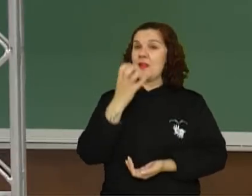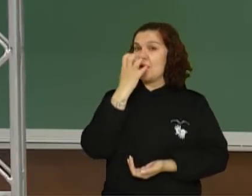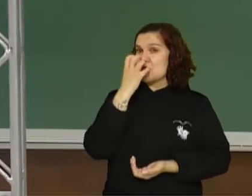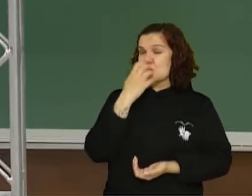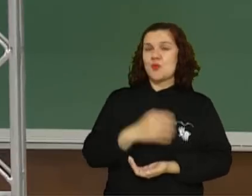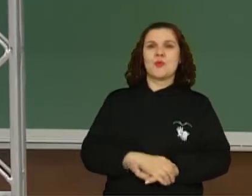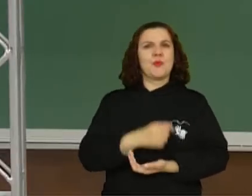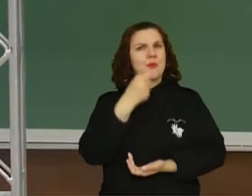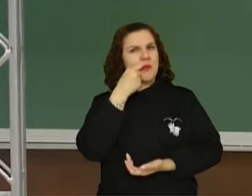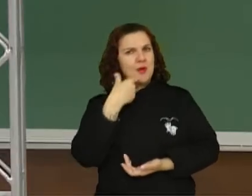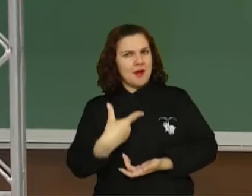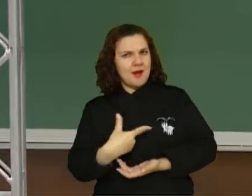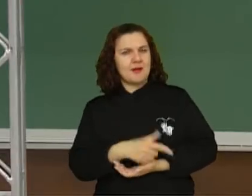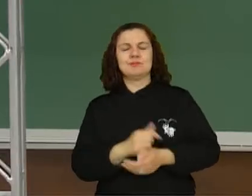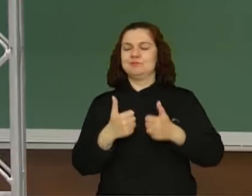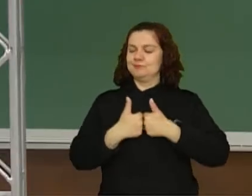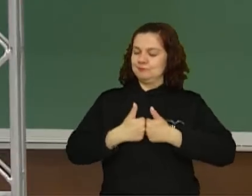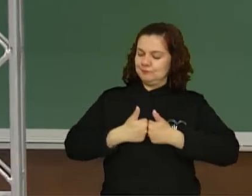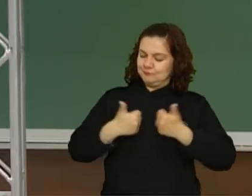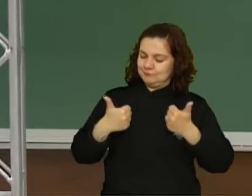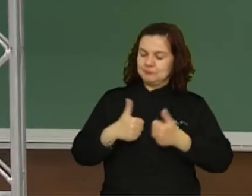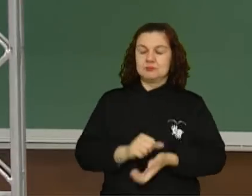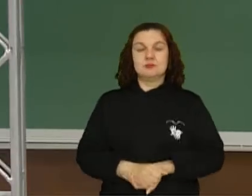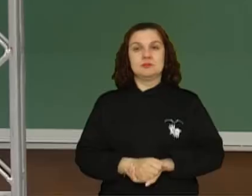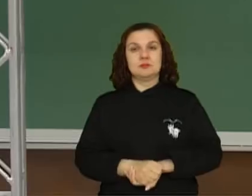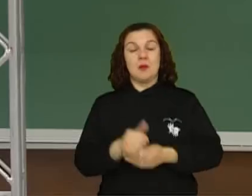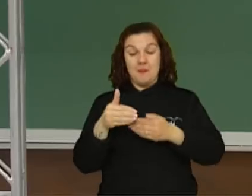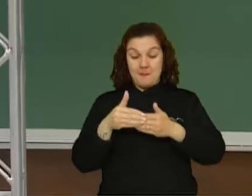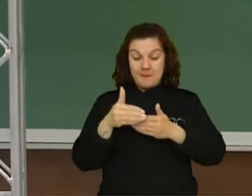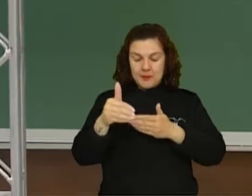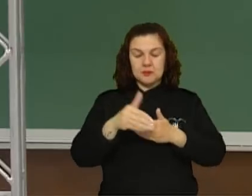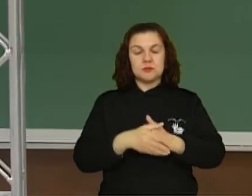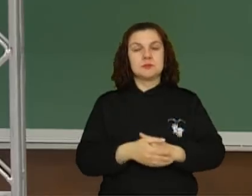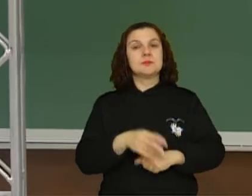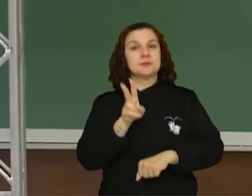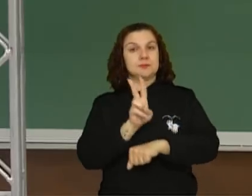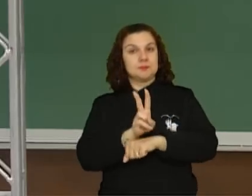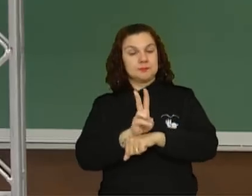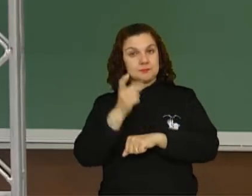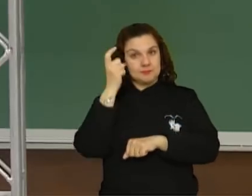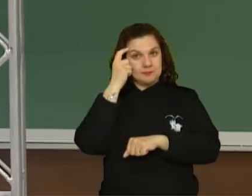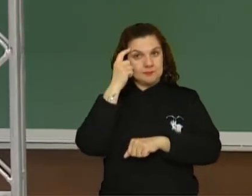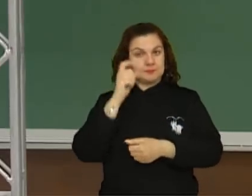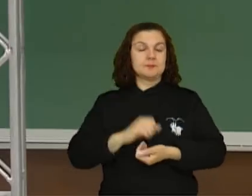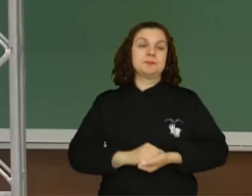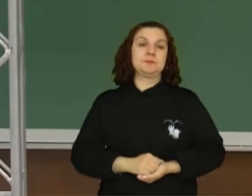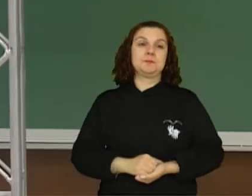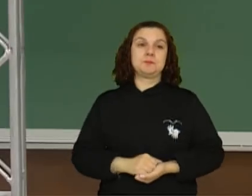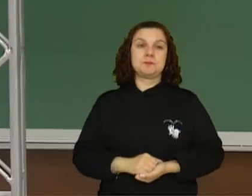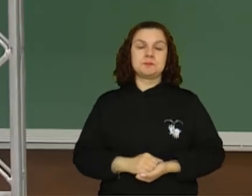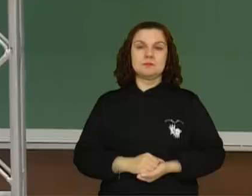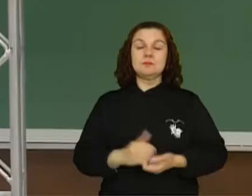Cachorrinho, gatinho, tudo bem. A partir disso, né, tem que pensar.